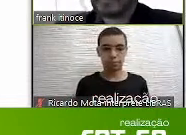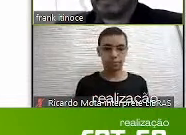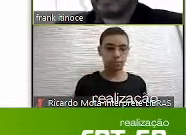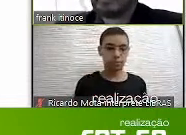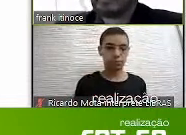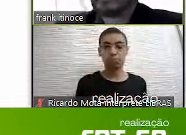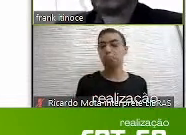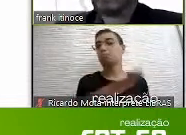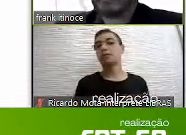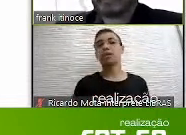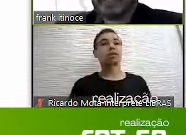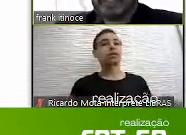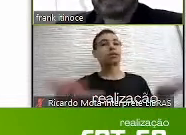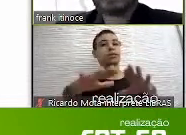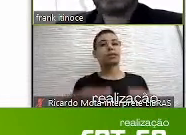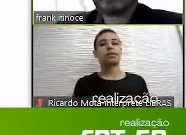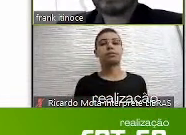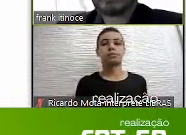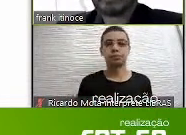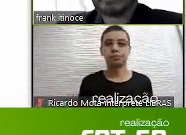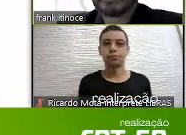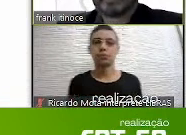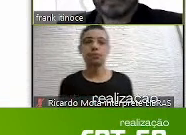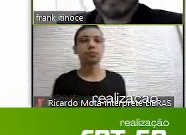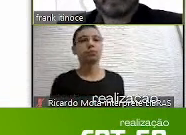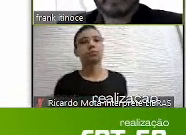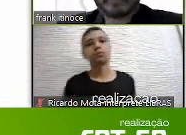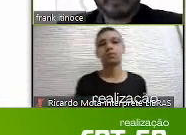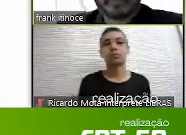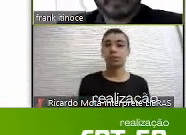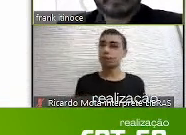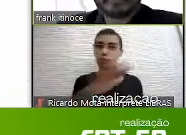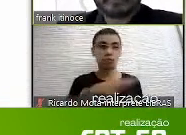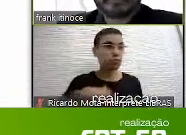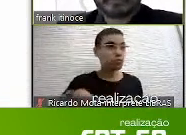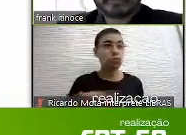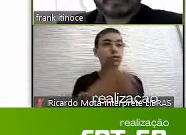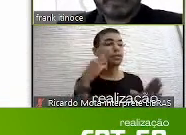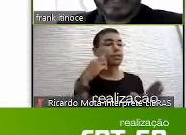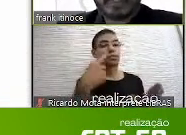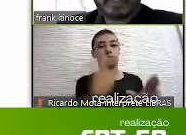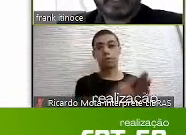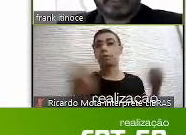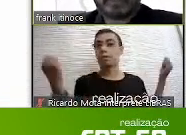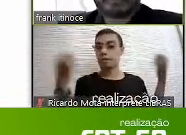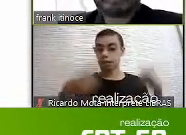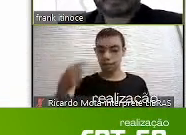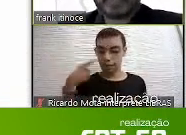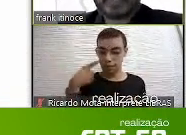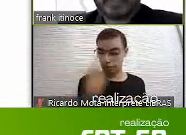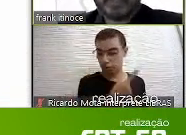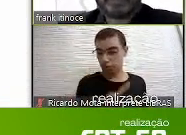tecnologia. Então, novamente, tudo disponível no